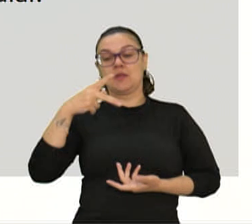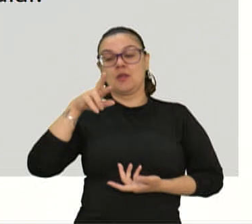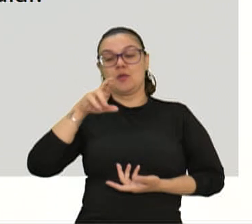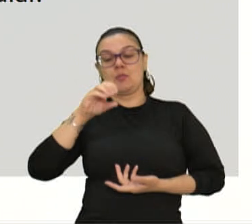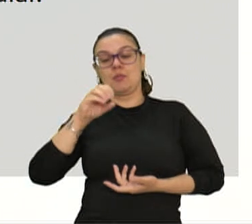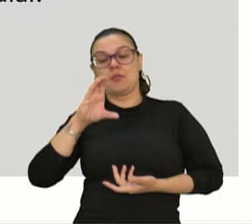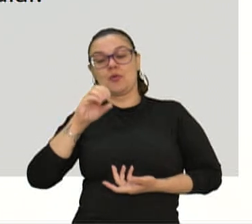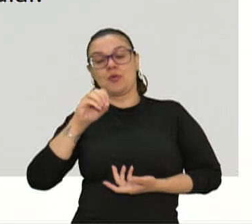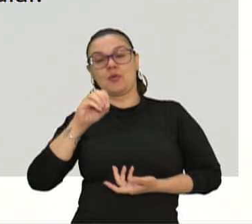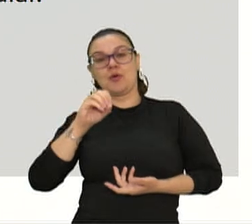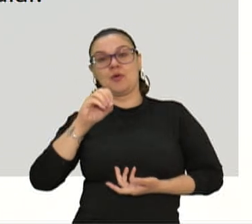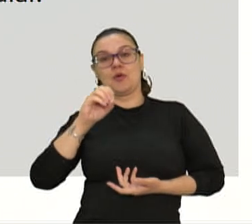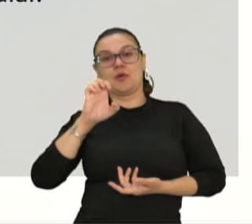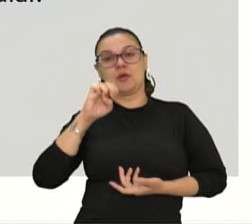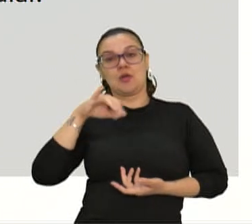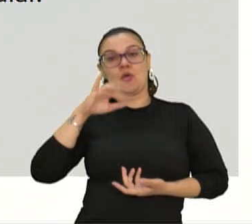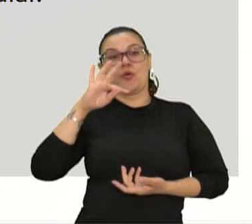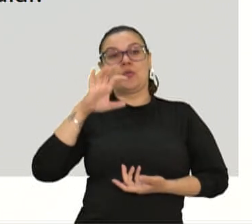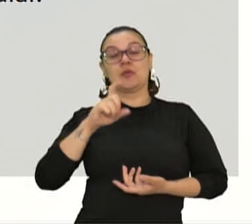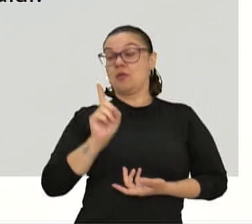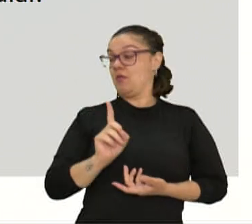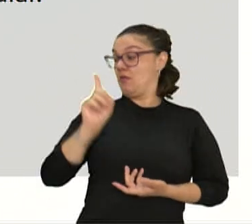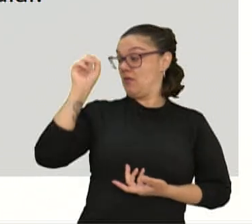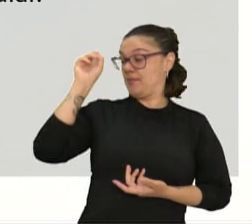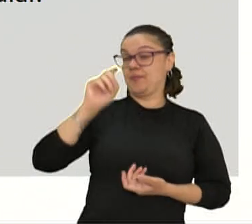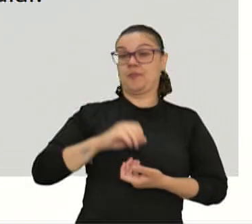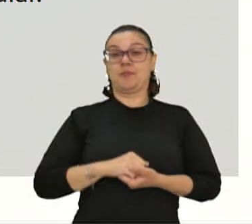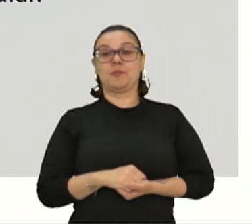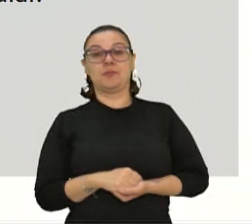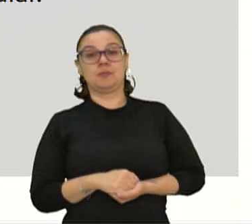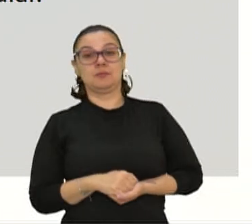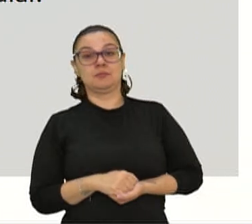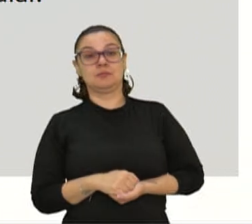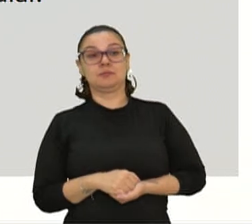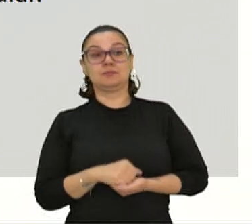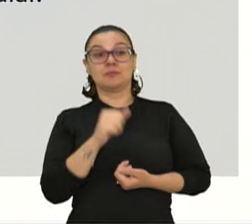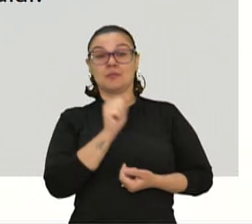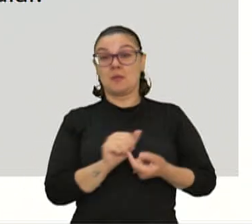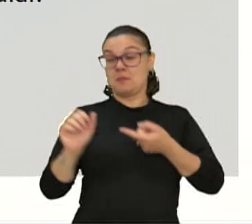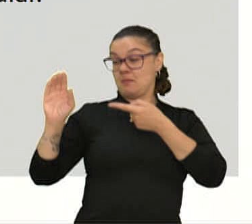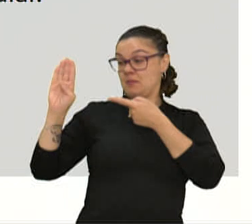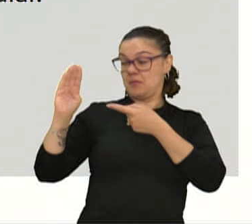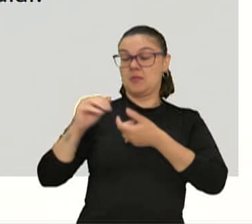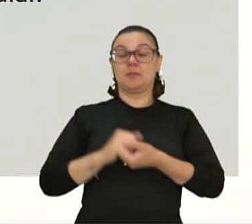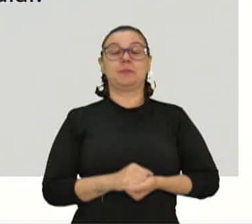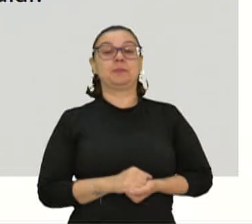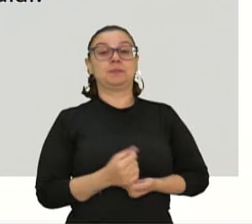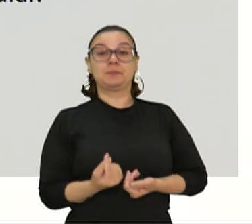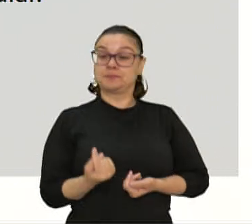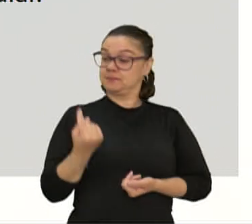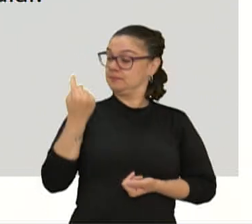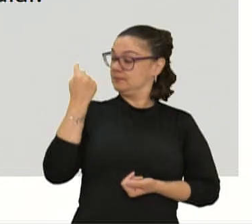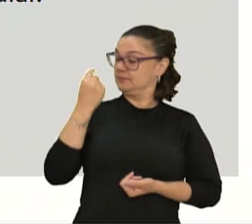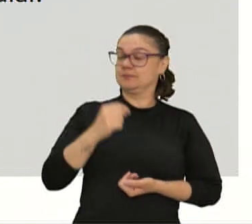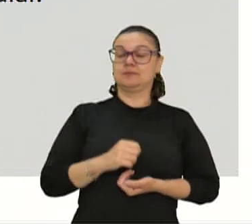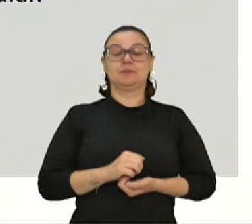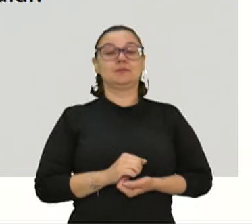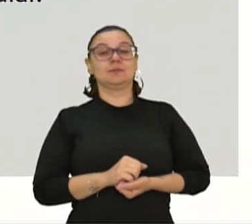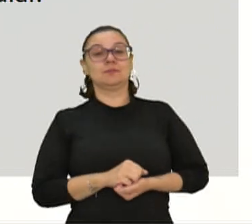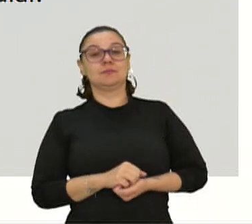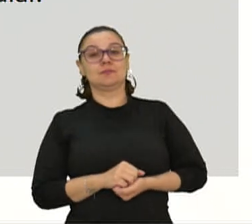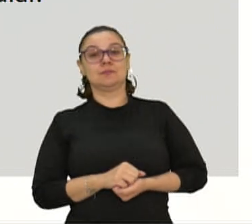Procariontes heterotróficos que foram capturados por um organismo multicelular. Letra B.